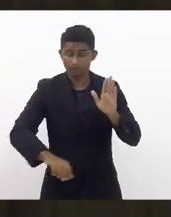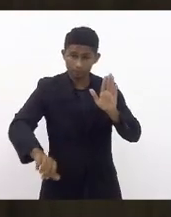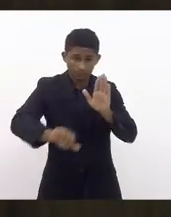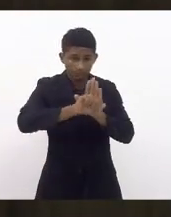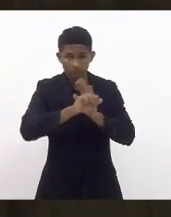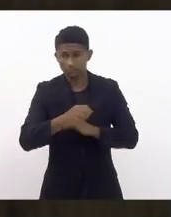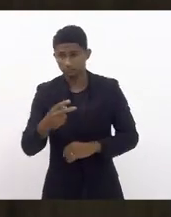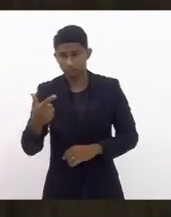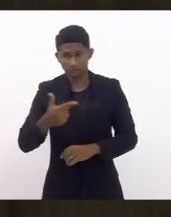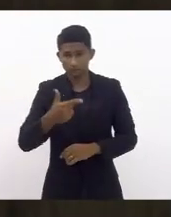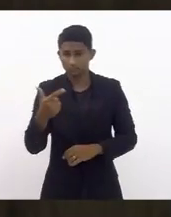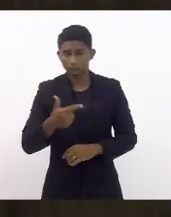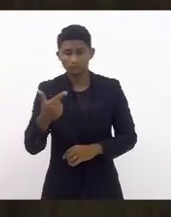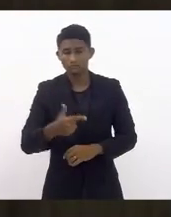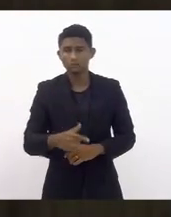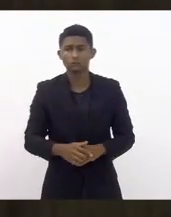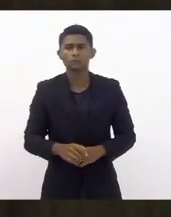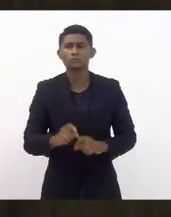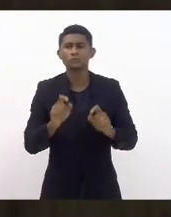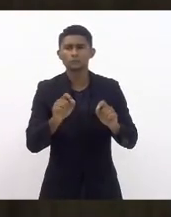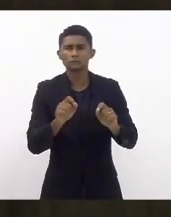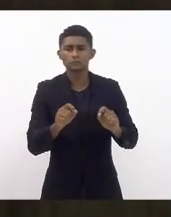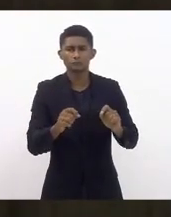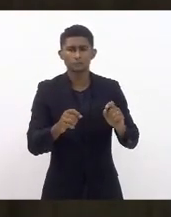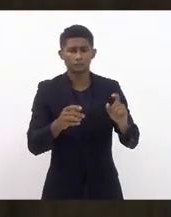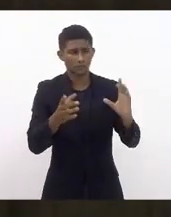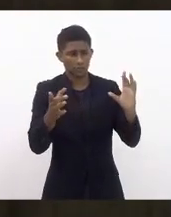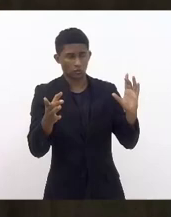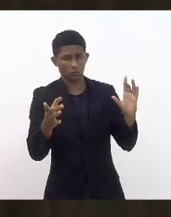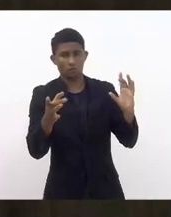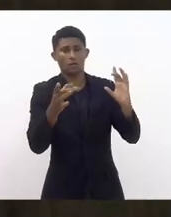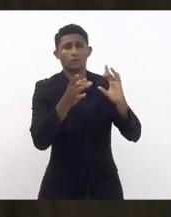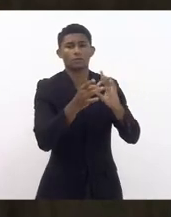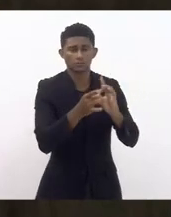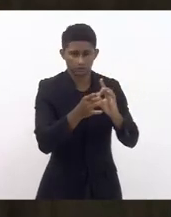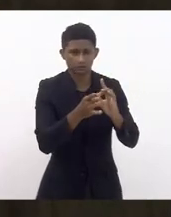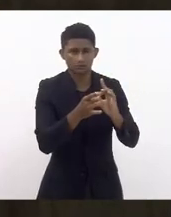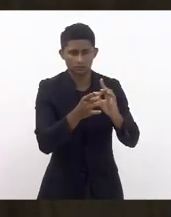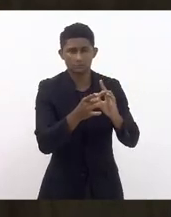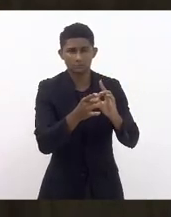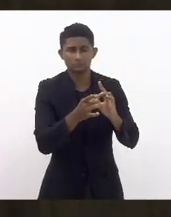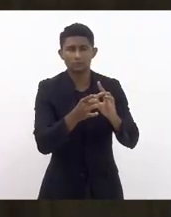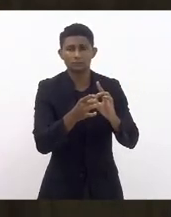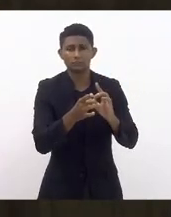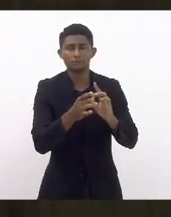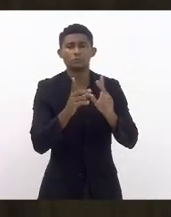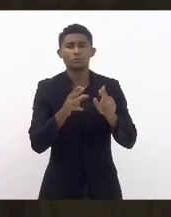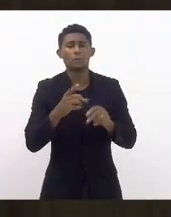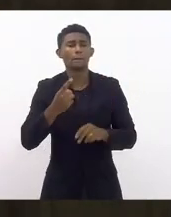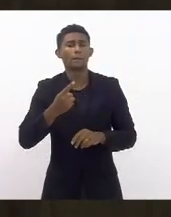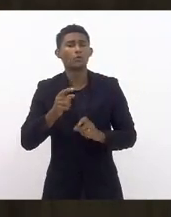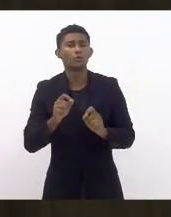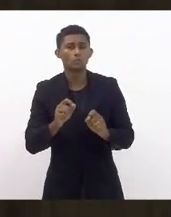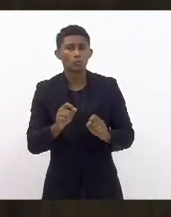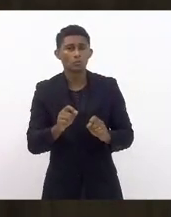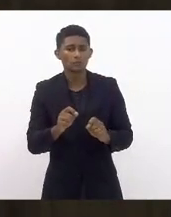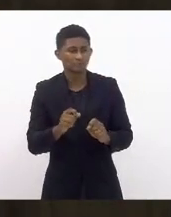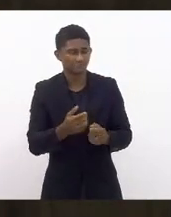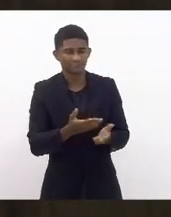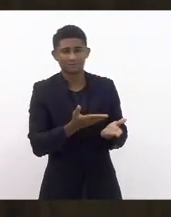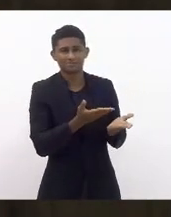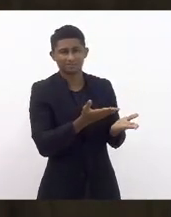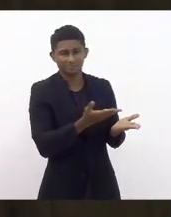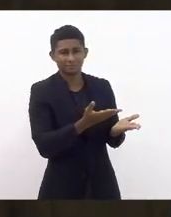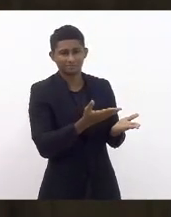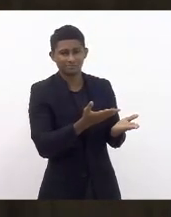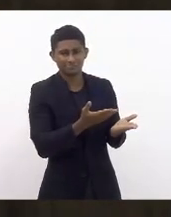2º, a incorporação que se trata, no artigo 1º, resultará na extinção